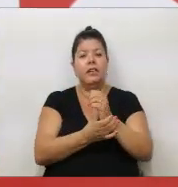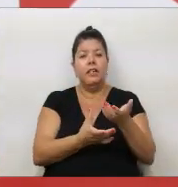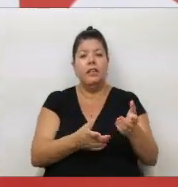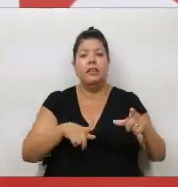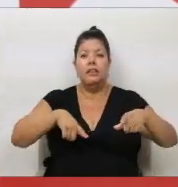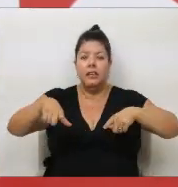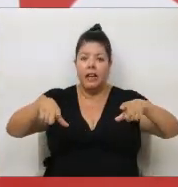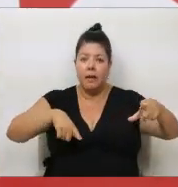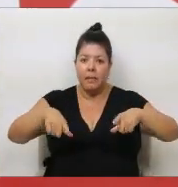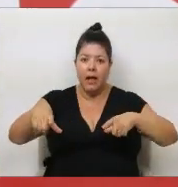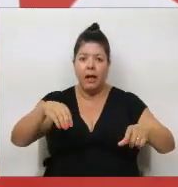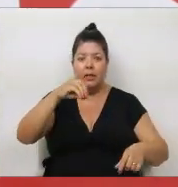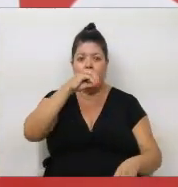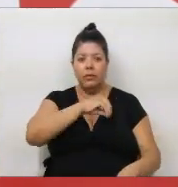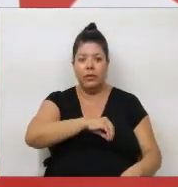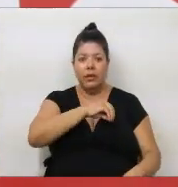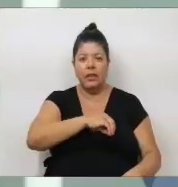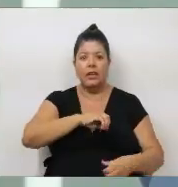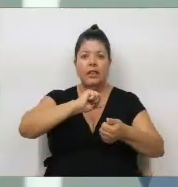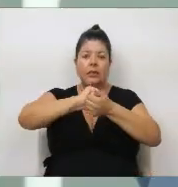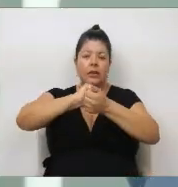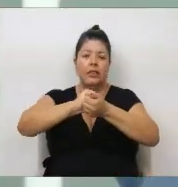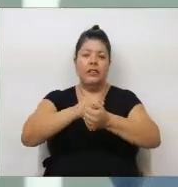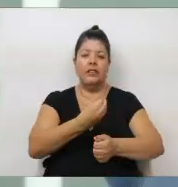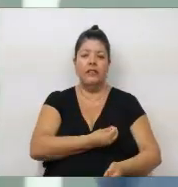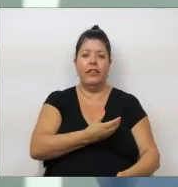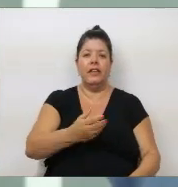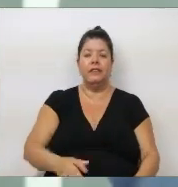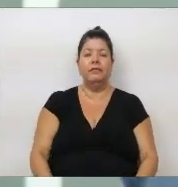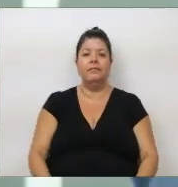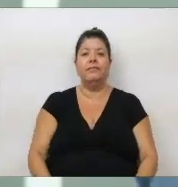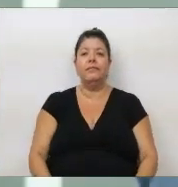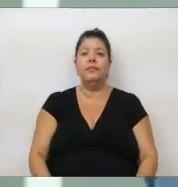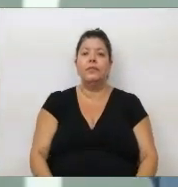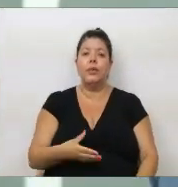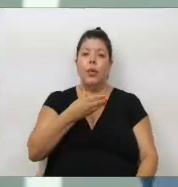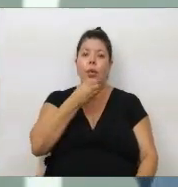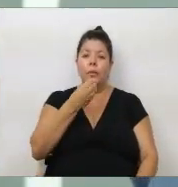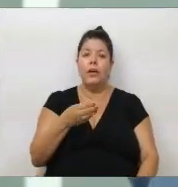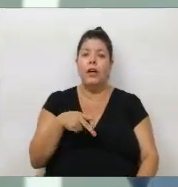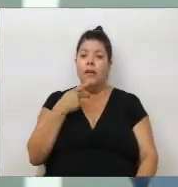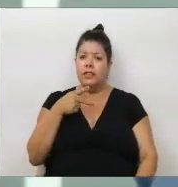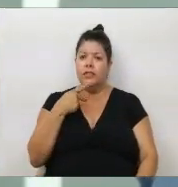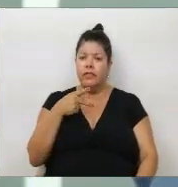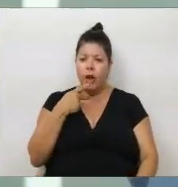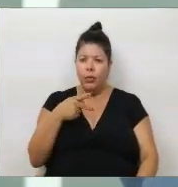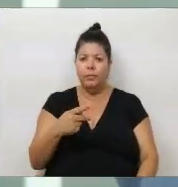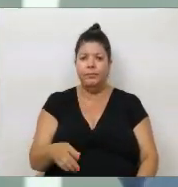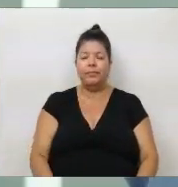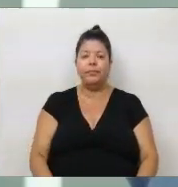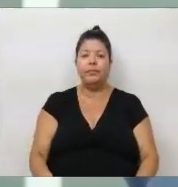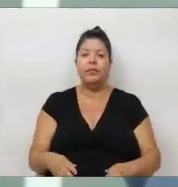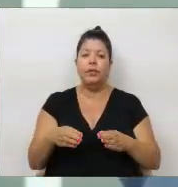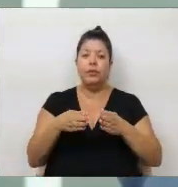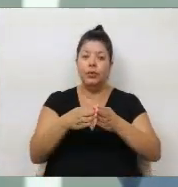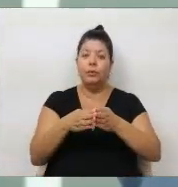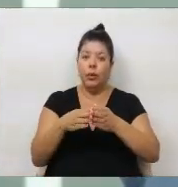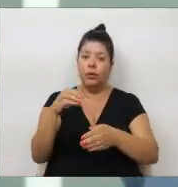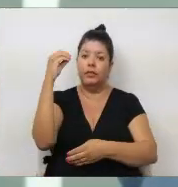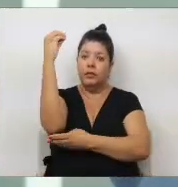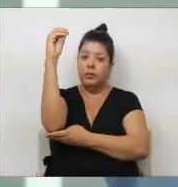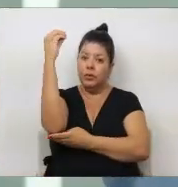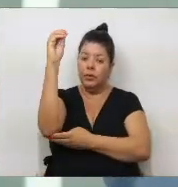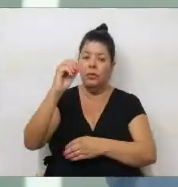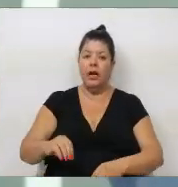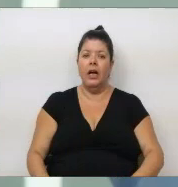de trabalho e renda e qualidade de vida. Você falou do Porto de Imbituba. Em relação ao porto e esse aproveitamento de todo esse